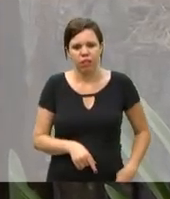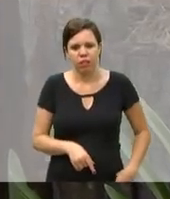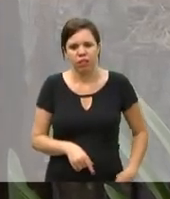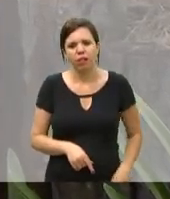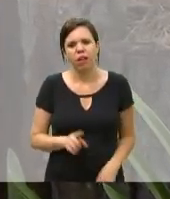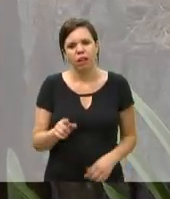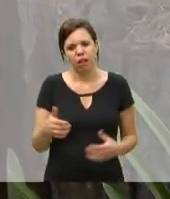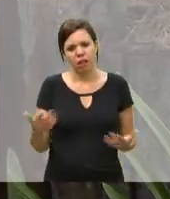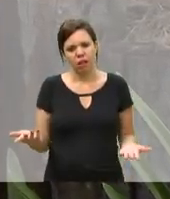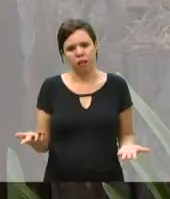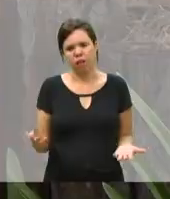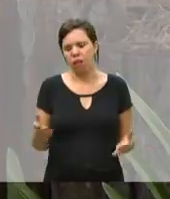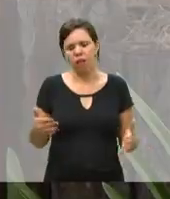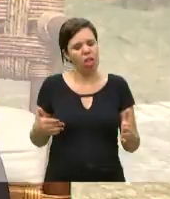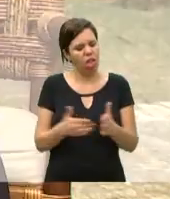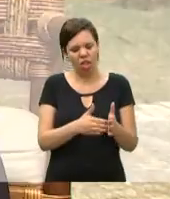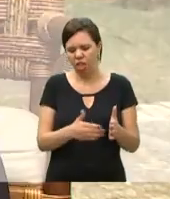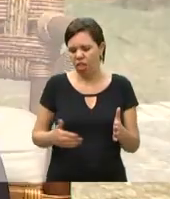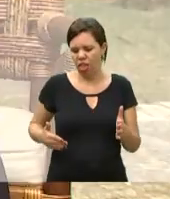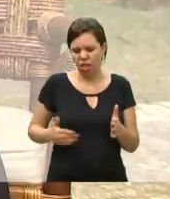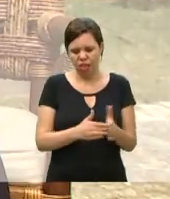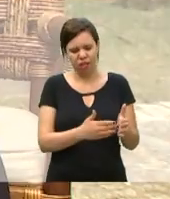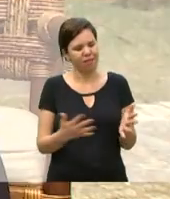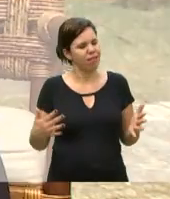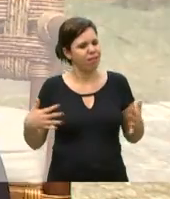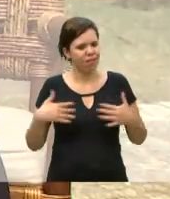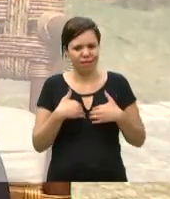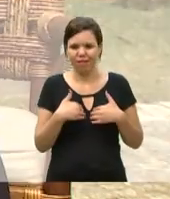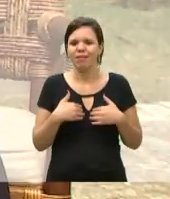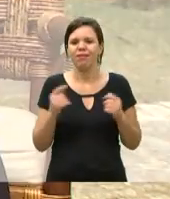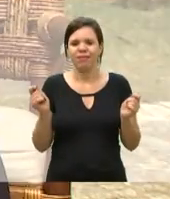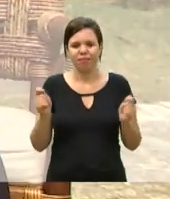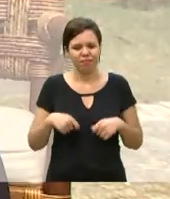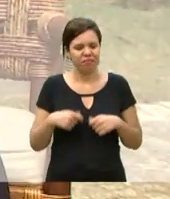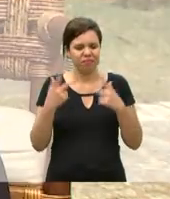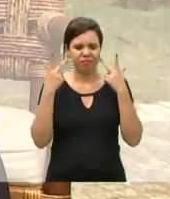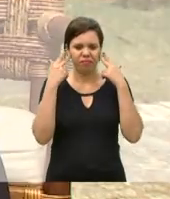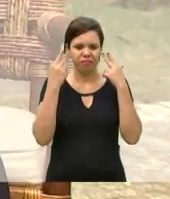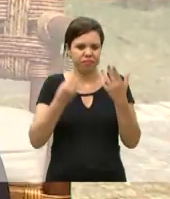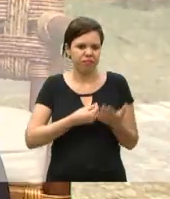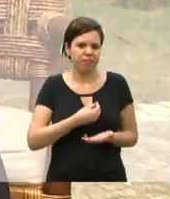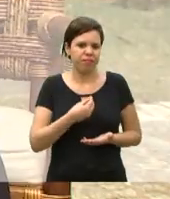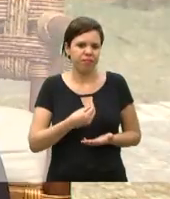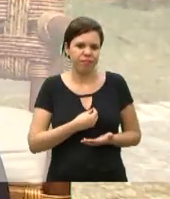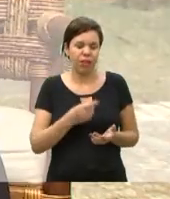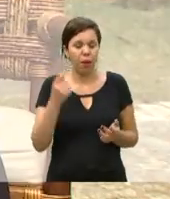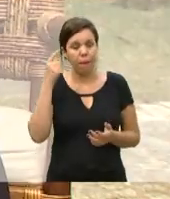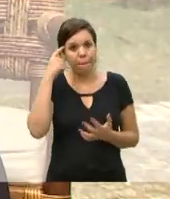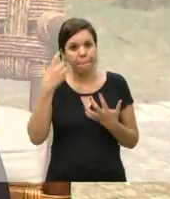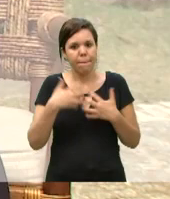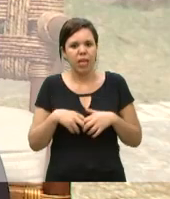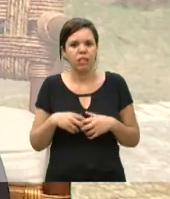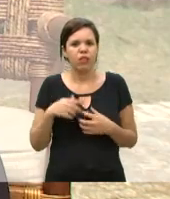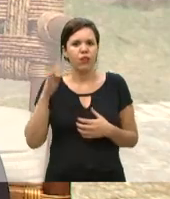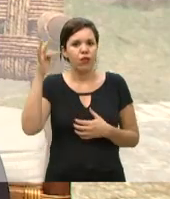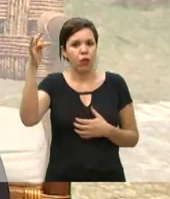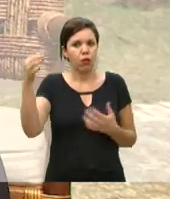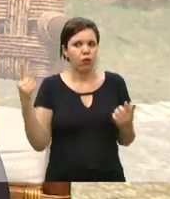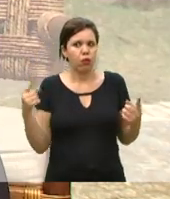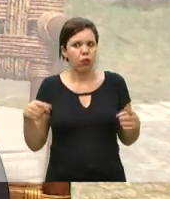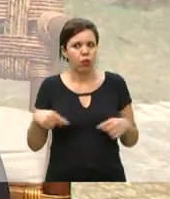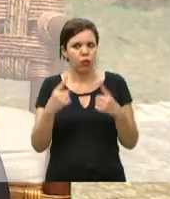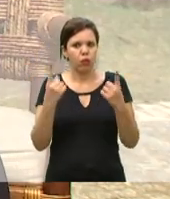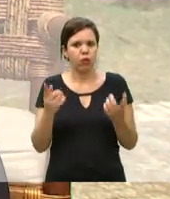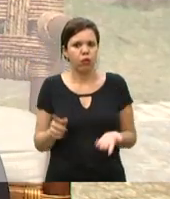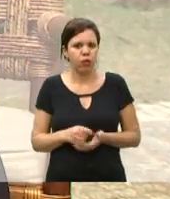é assim. Não é uma barreira o autismo. Não, não. Então, eu penso que os desafios de futuro hoje